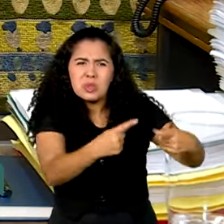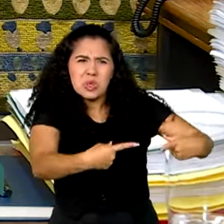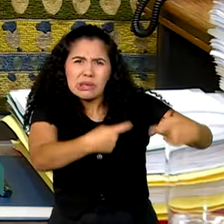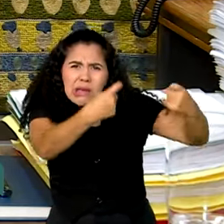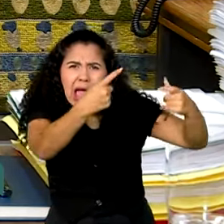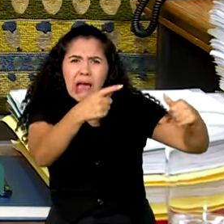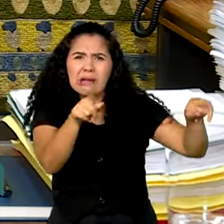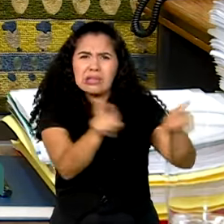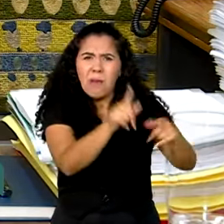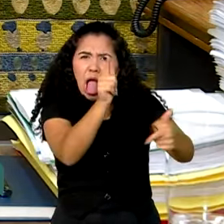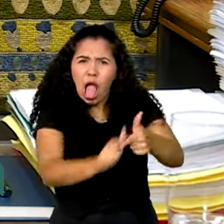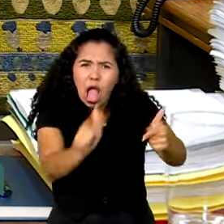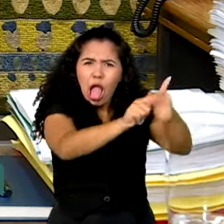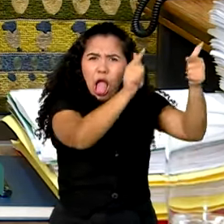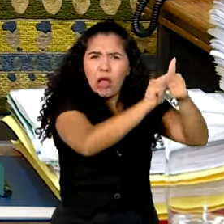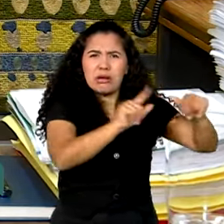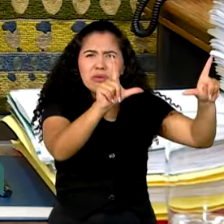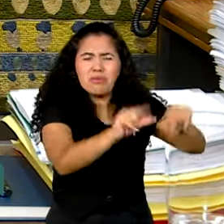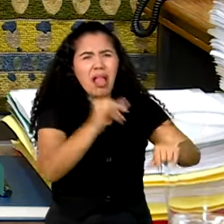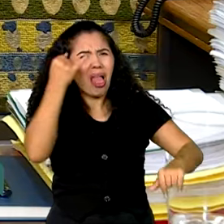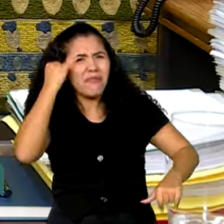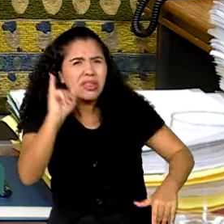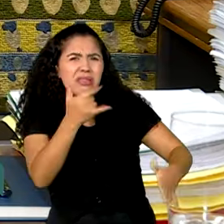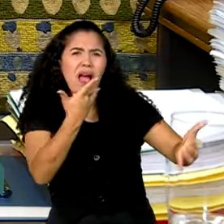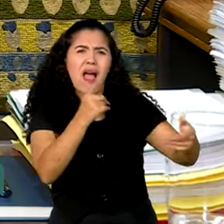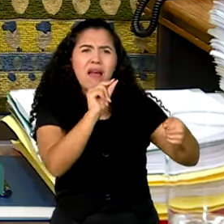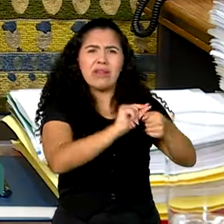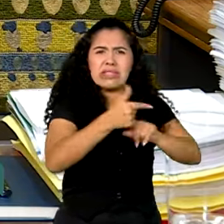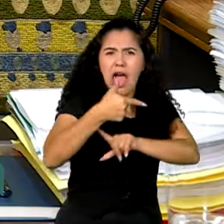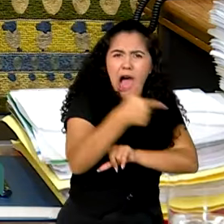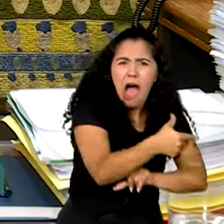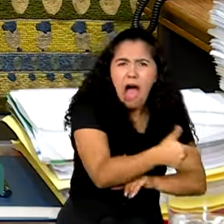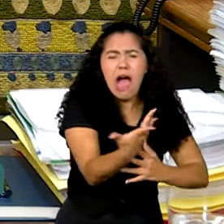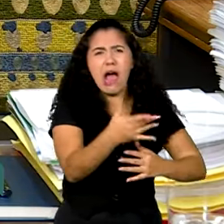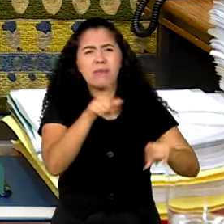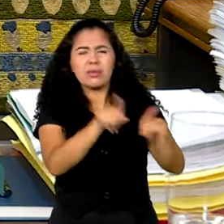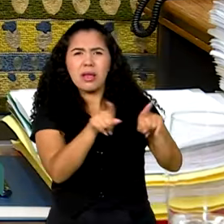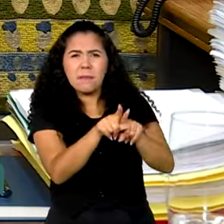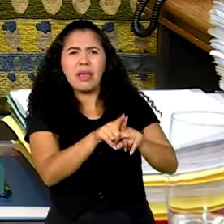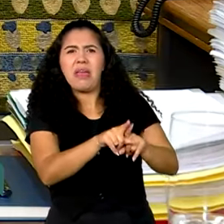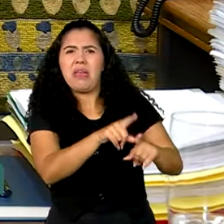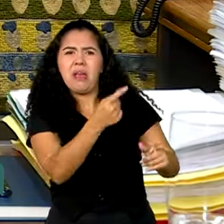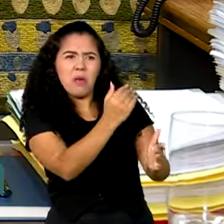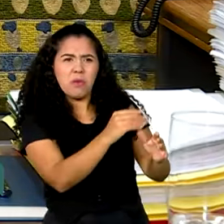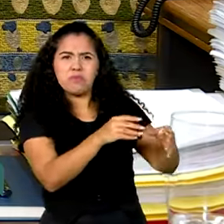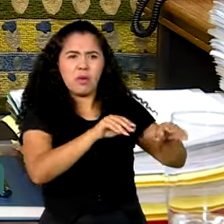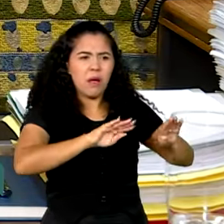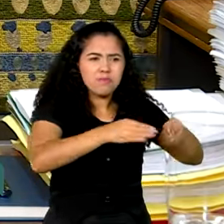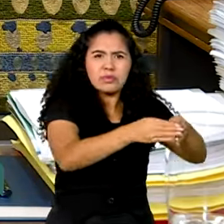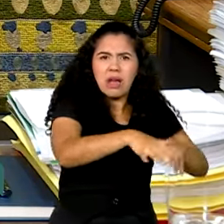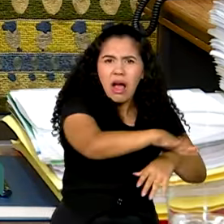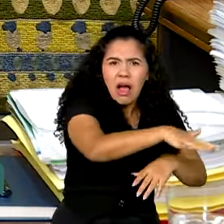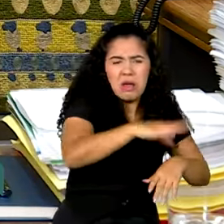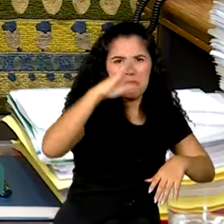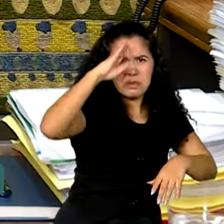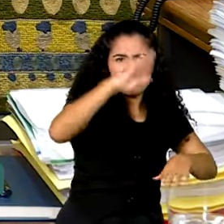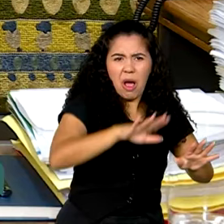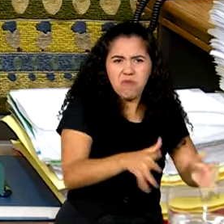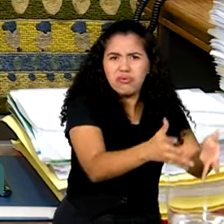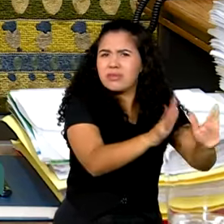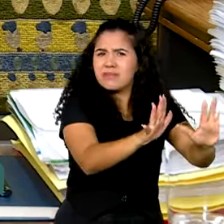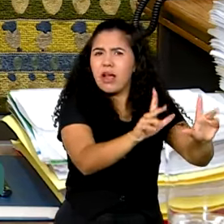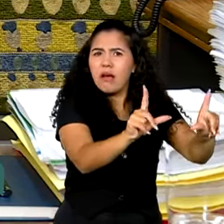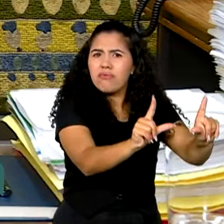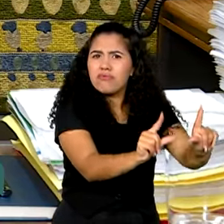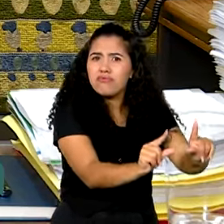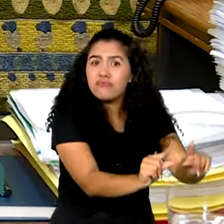voltado, né, para a produção de armas, né, para o aumento dos orçamentos militares nos países, só no mundo que isso se